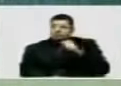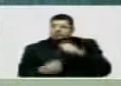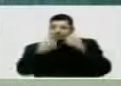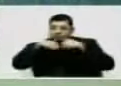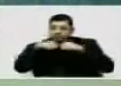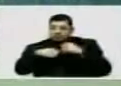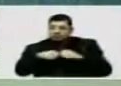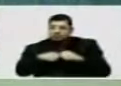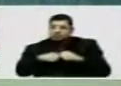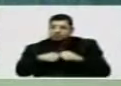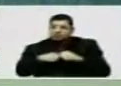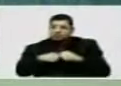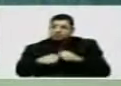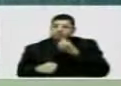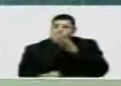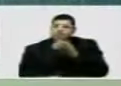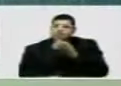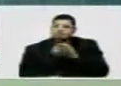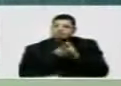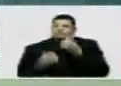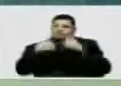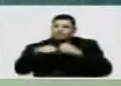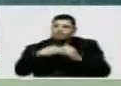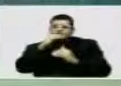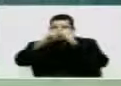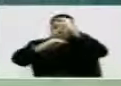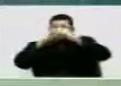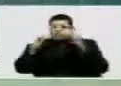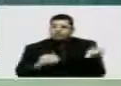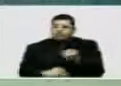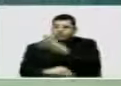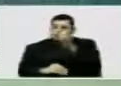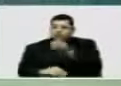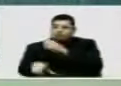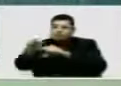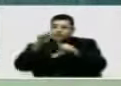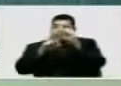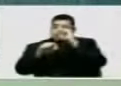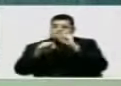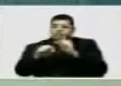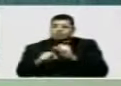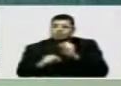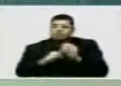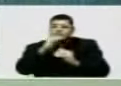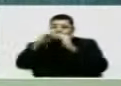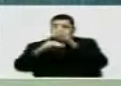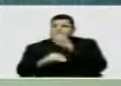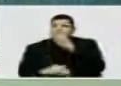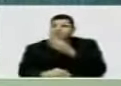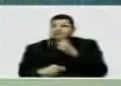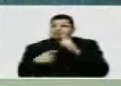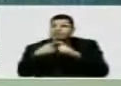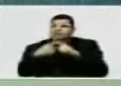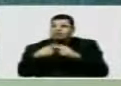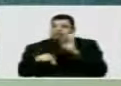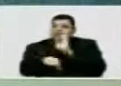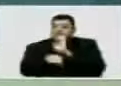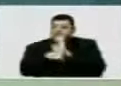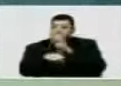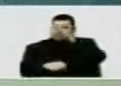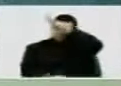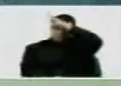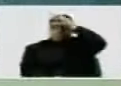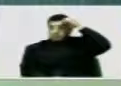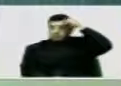é necessária, inclusive, para que se construam novas alternativas econômicas. Porque o estado